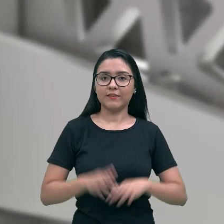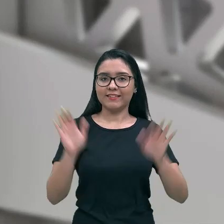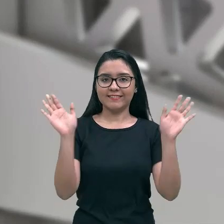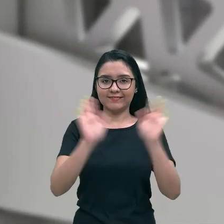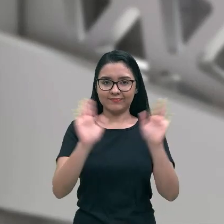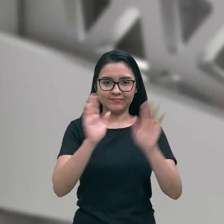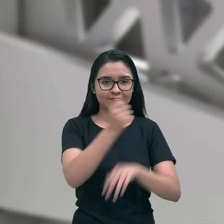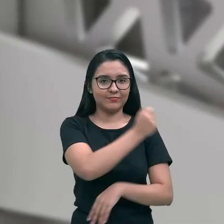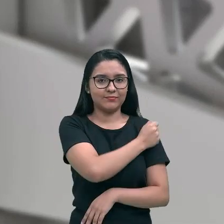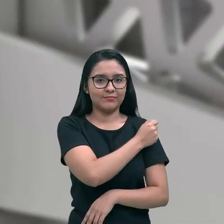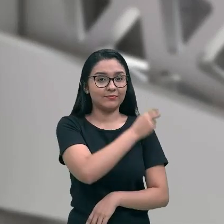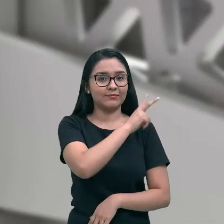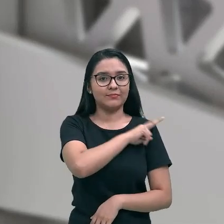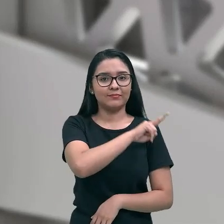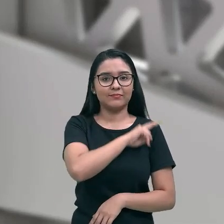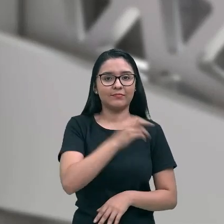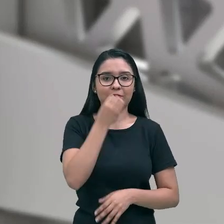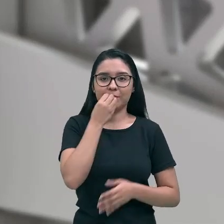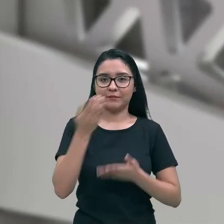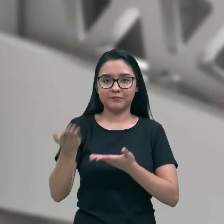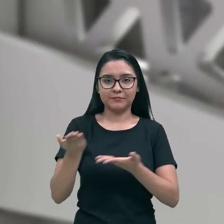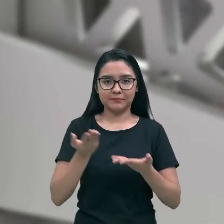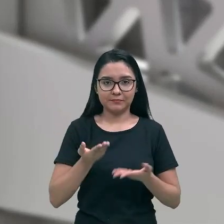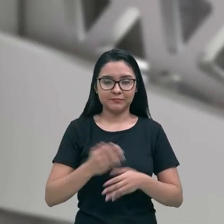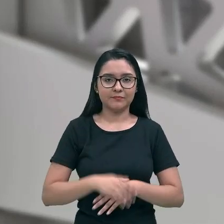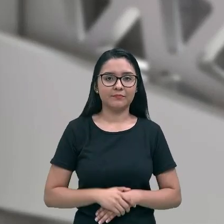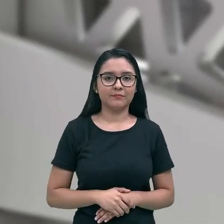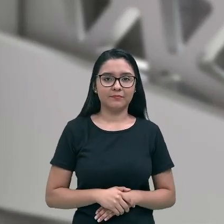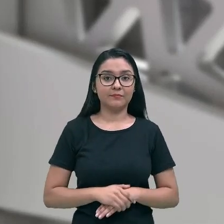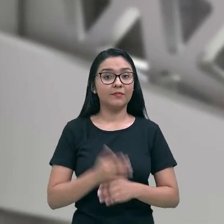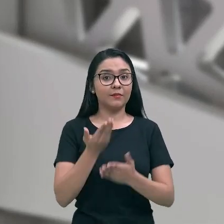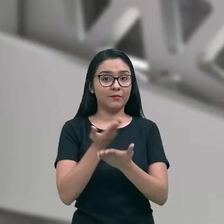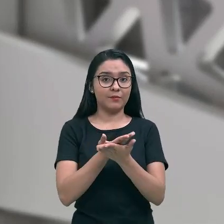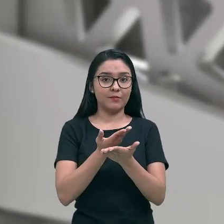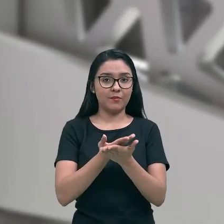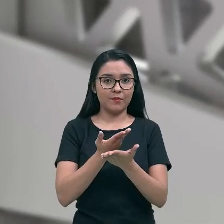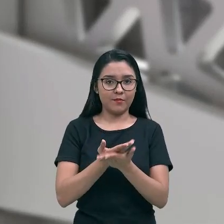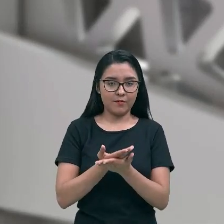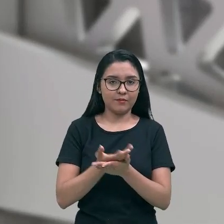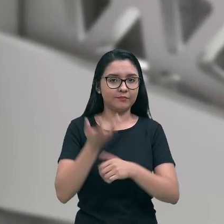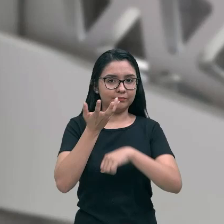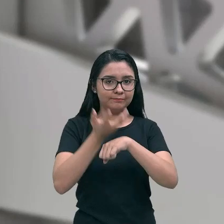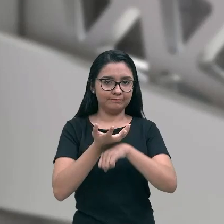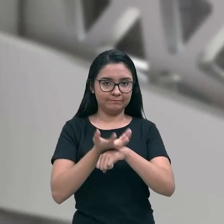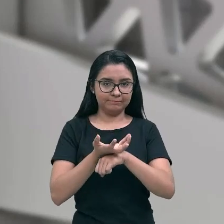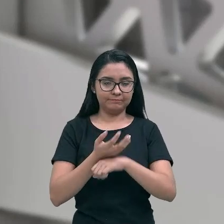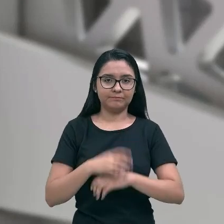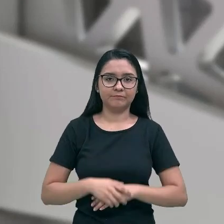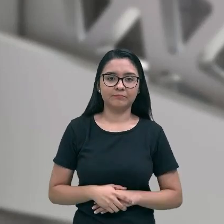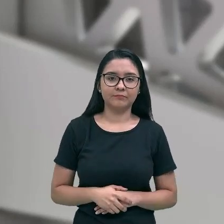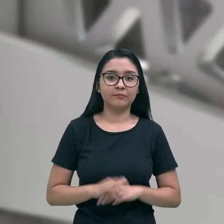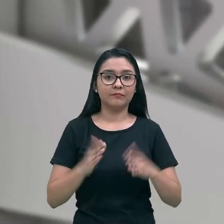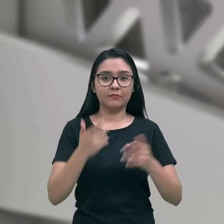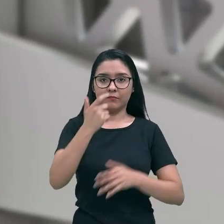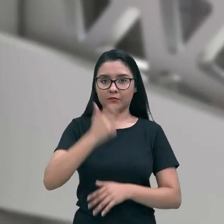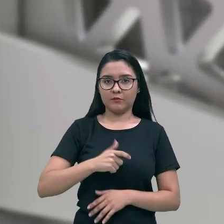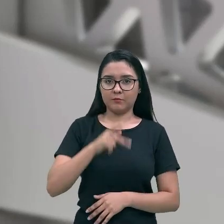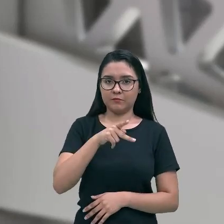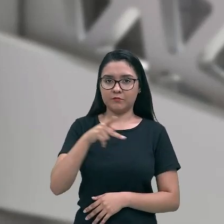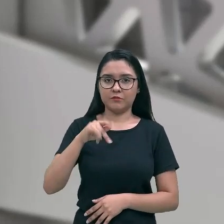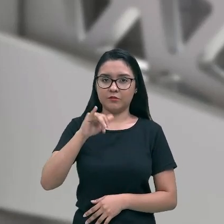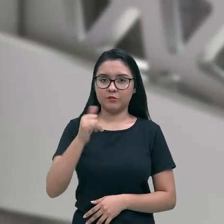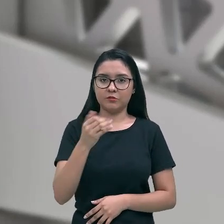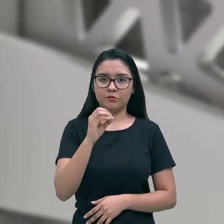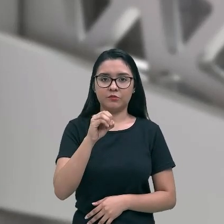pessoal da segunda série, bem-vindos a mais esta aula da nossa unidade curricular de aprofundamento. Eu sou a professora